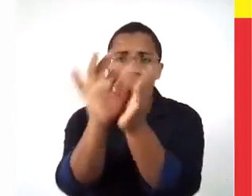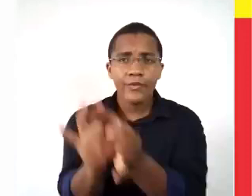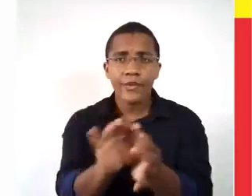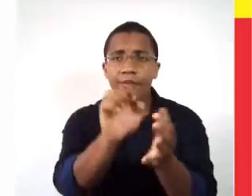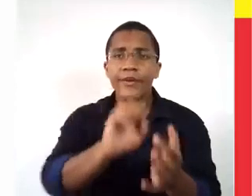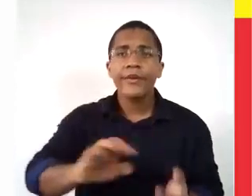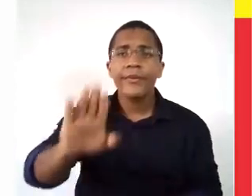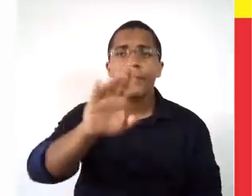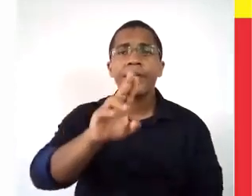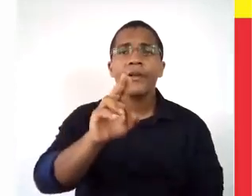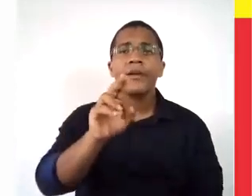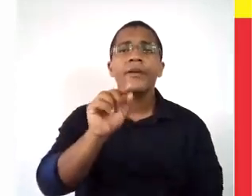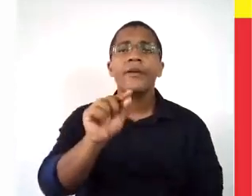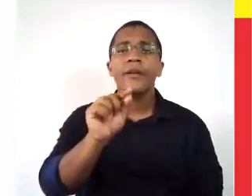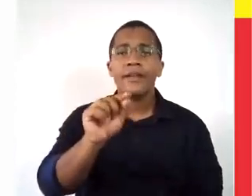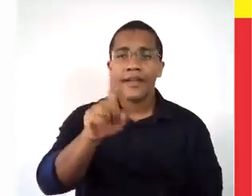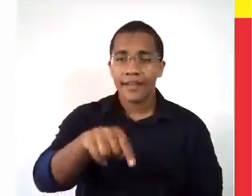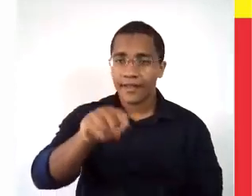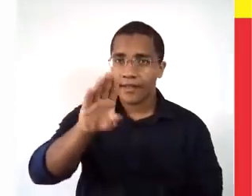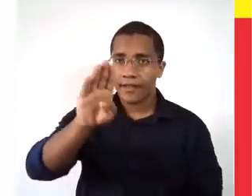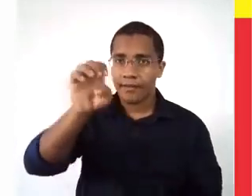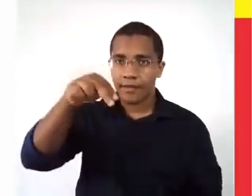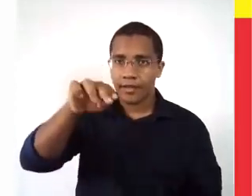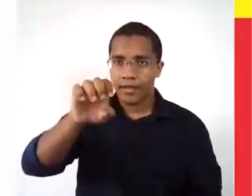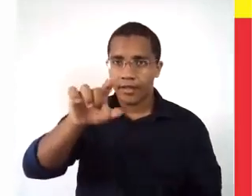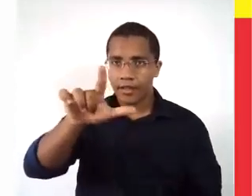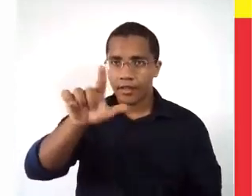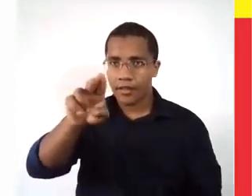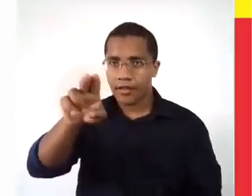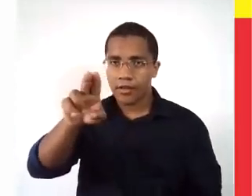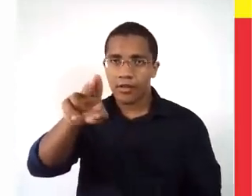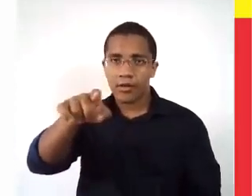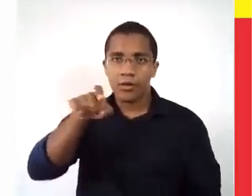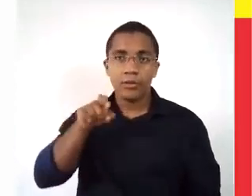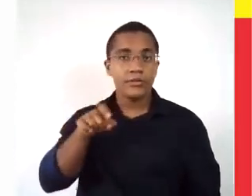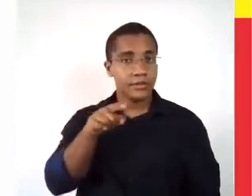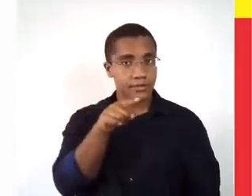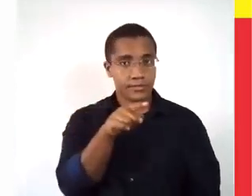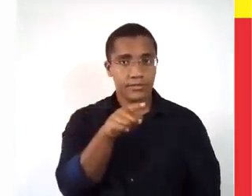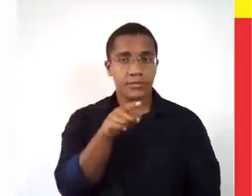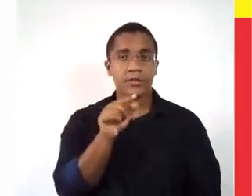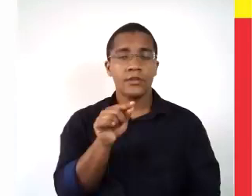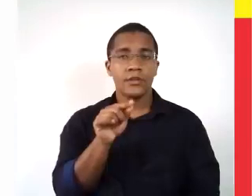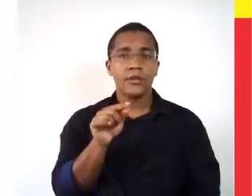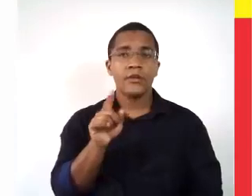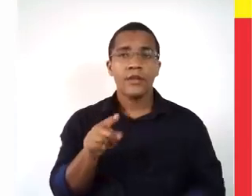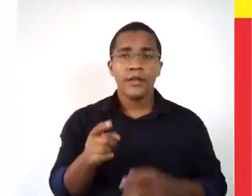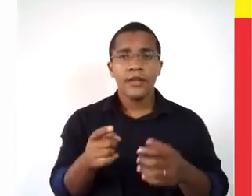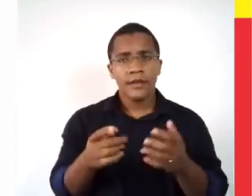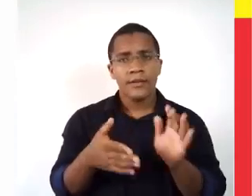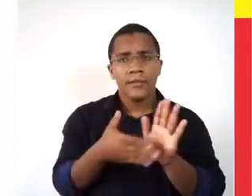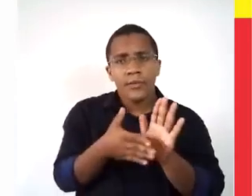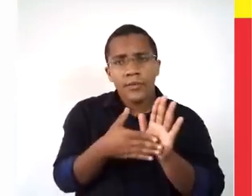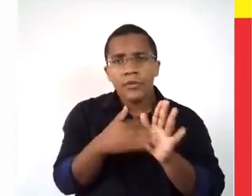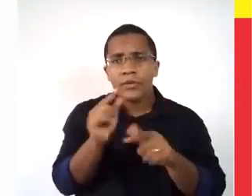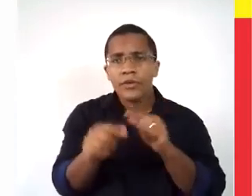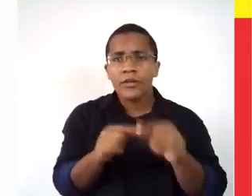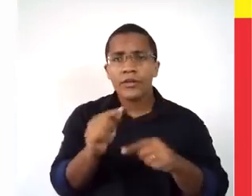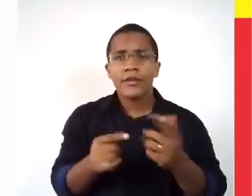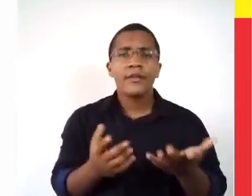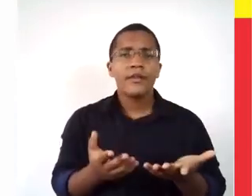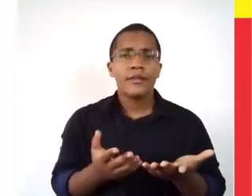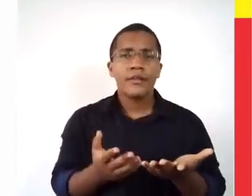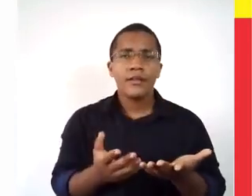Europeia, tá? Que é o Benelux. Tá? O Benelux propunha, tá? E ocorreu em 1944, no finalzinho da guerra,